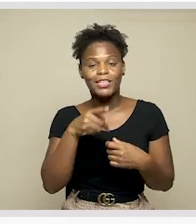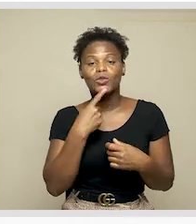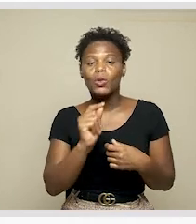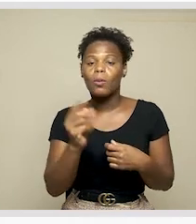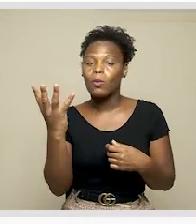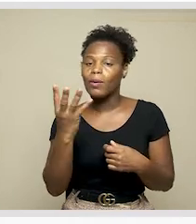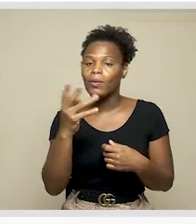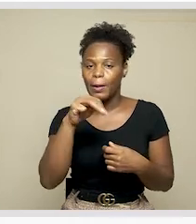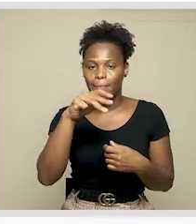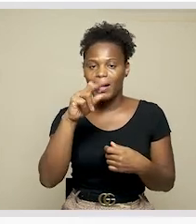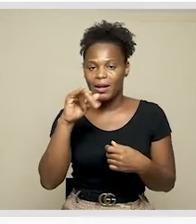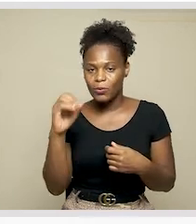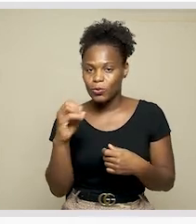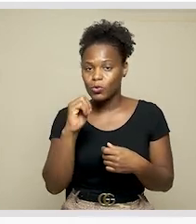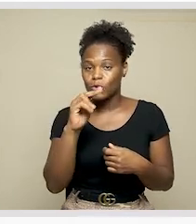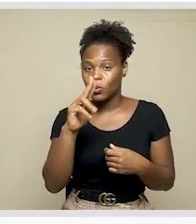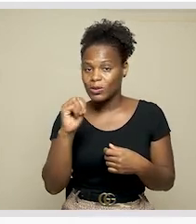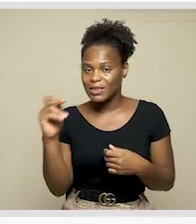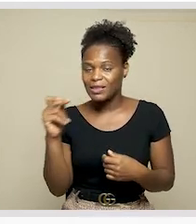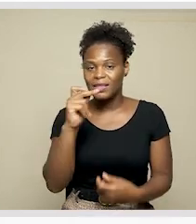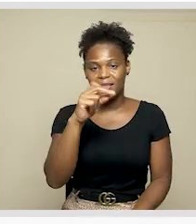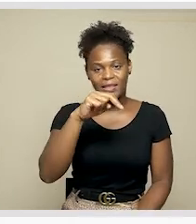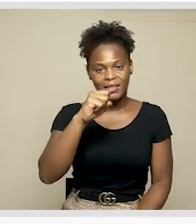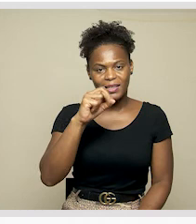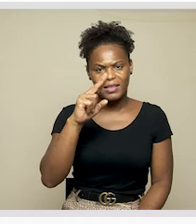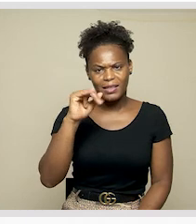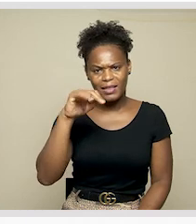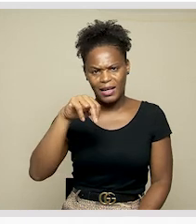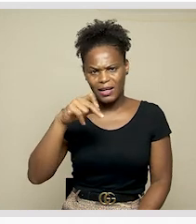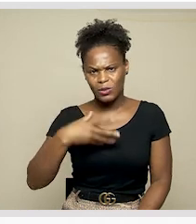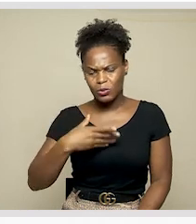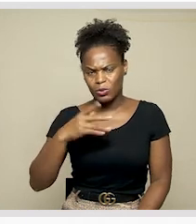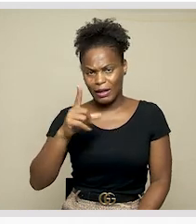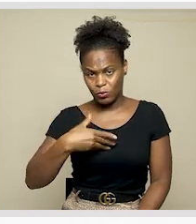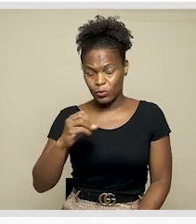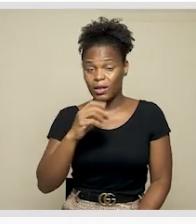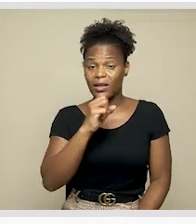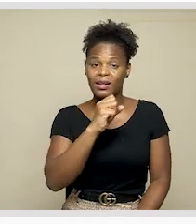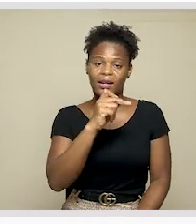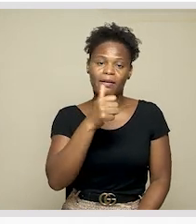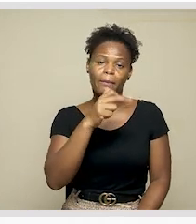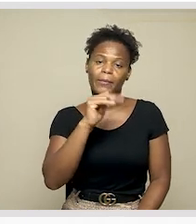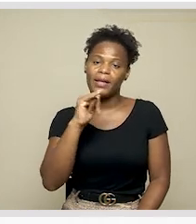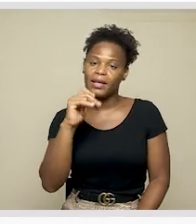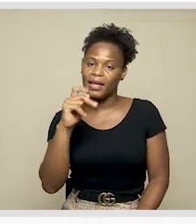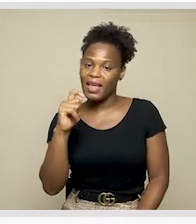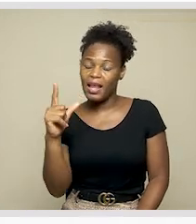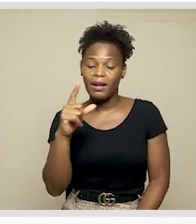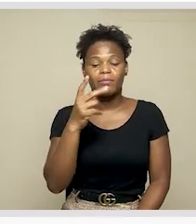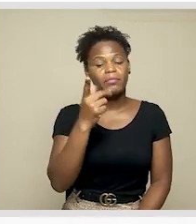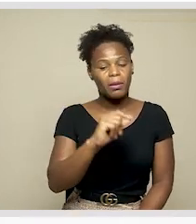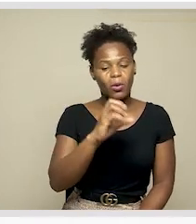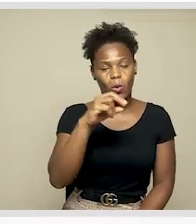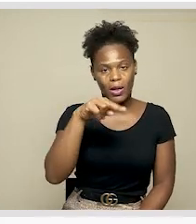última, desses 4 nomes, Mário Souza, Aguinaldo Fonseca, Gabriel Mariano e Onésimo Silveira,